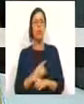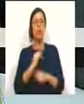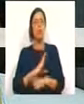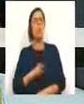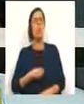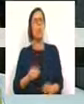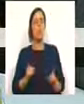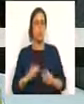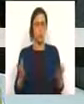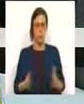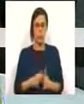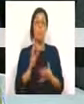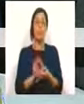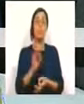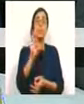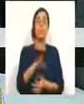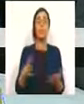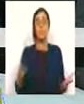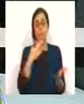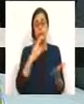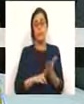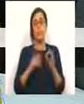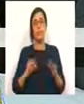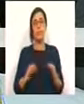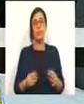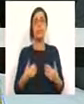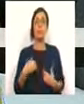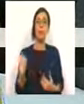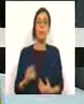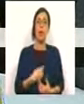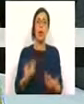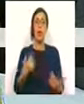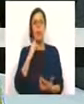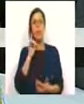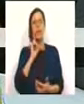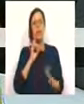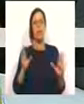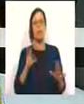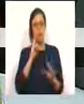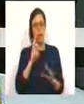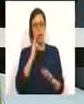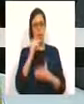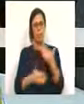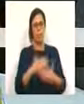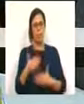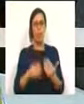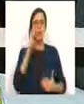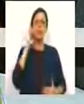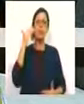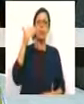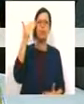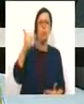mundo agora uma nota que efetivamente para nós é muito importante olhar para frente olha o futuro